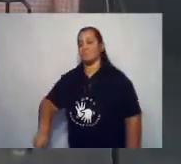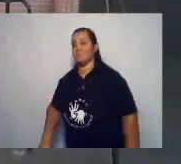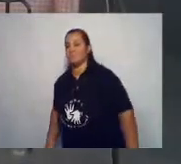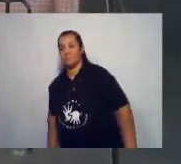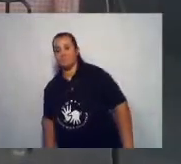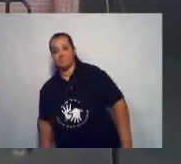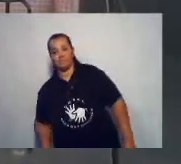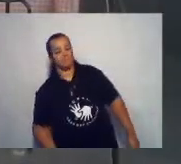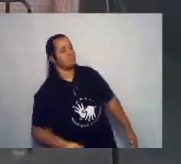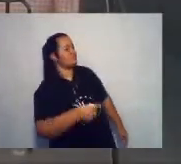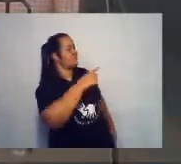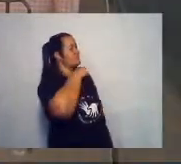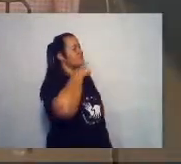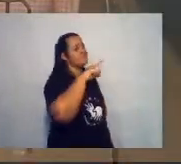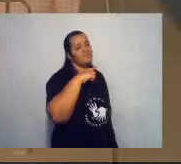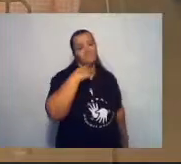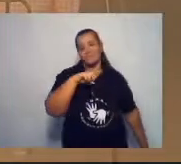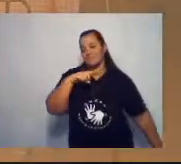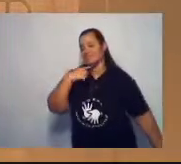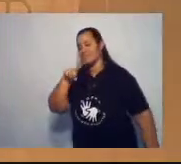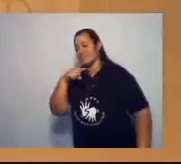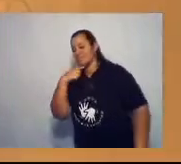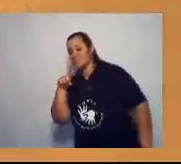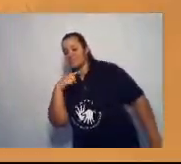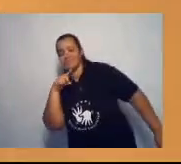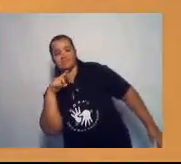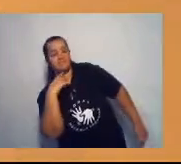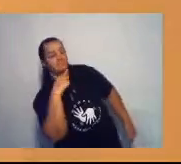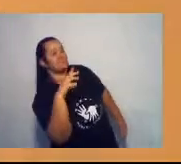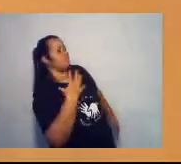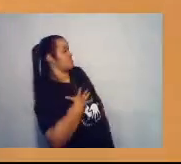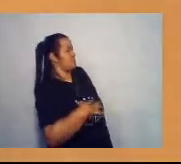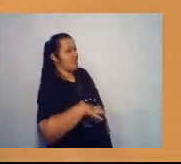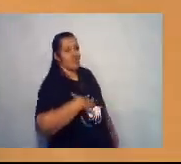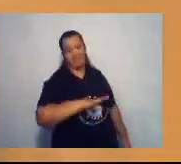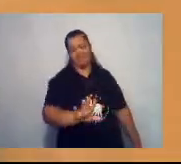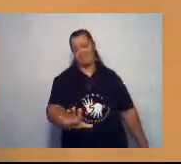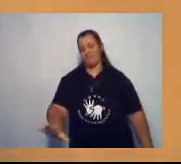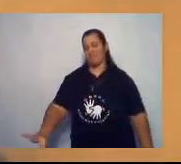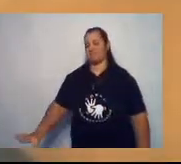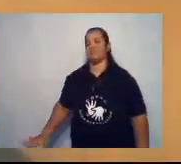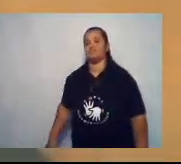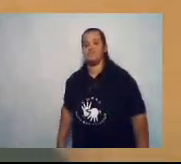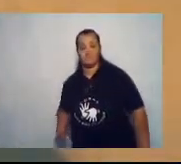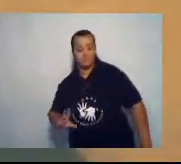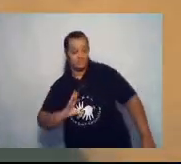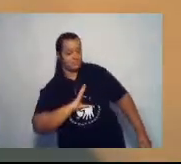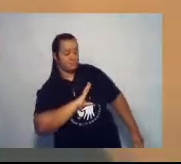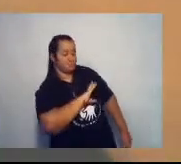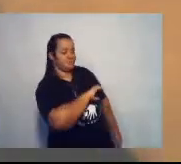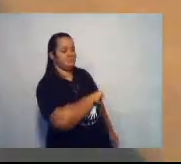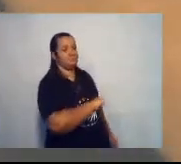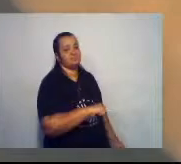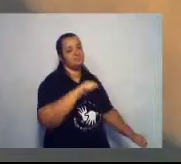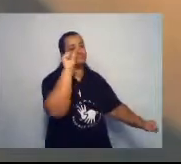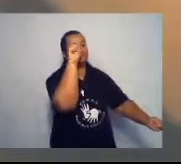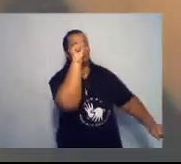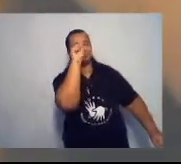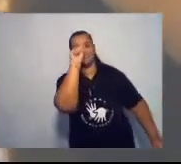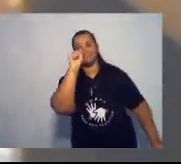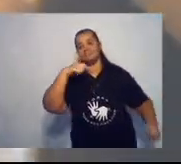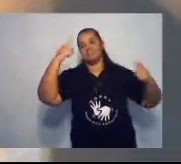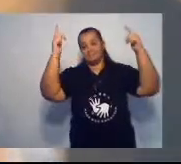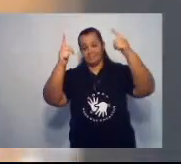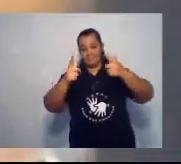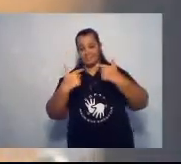o seu. Eu não duvido, não, que não foi por acaso. Se o amor bateu na